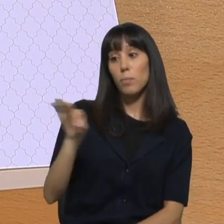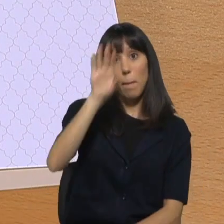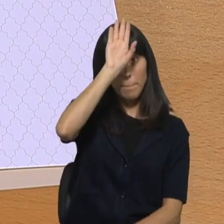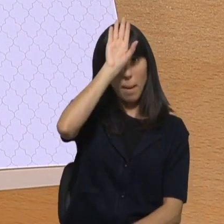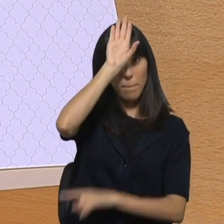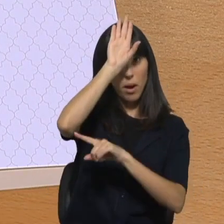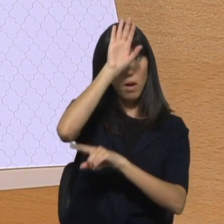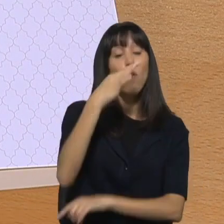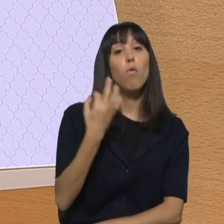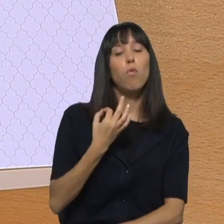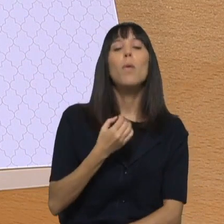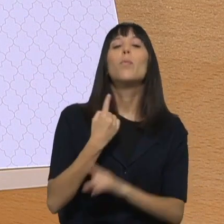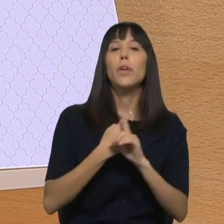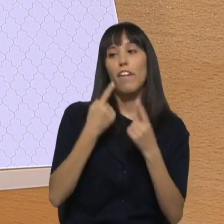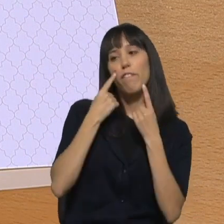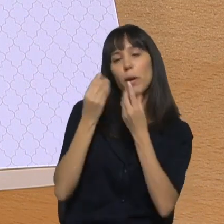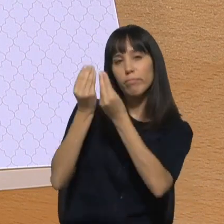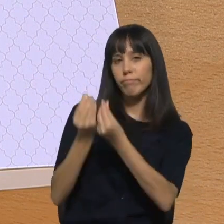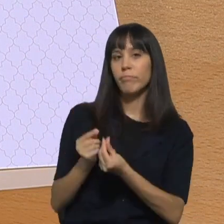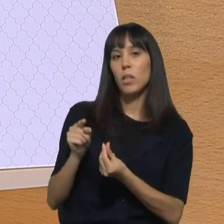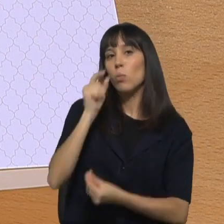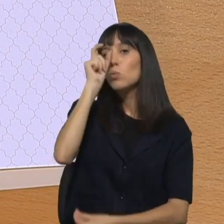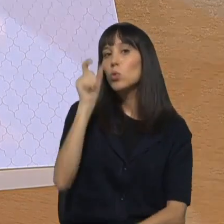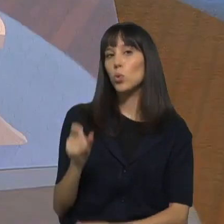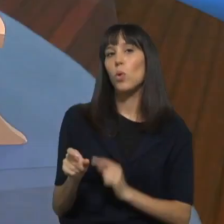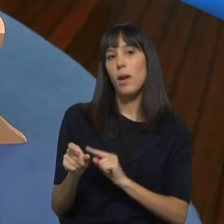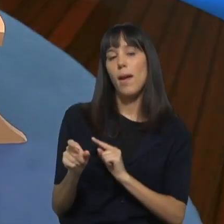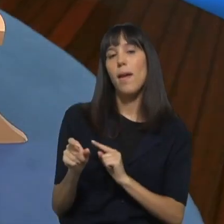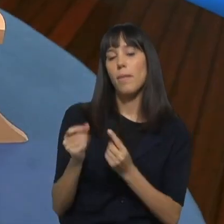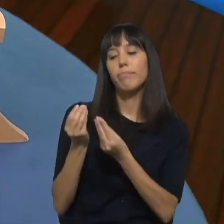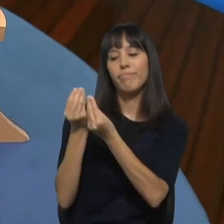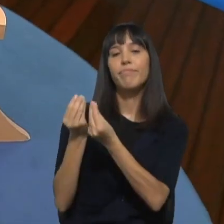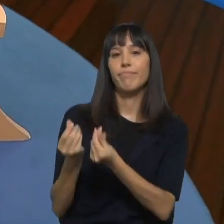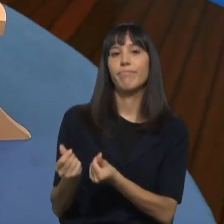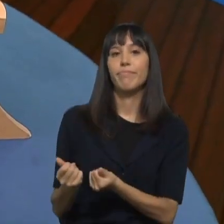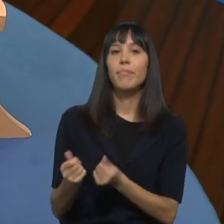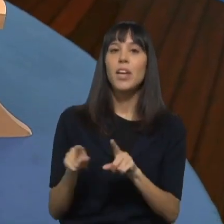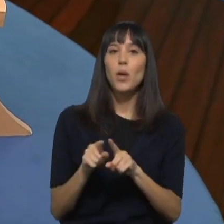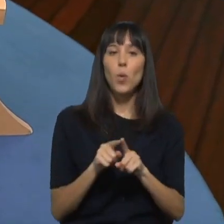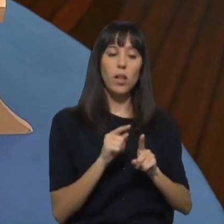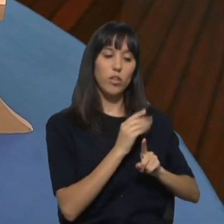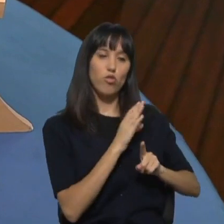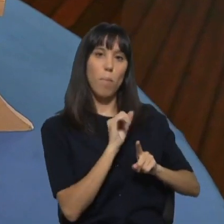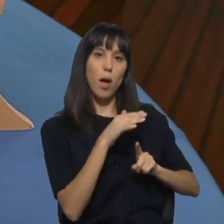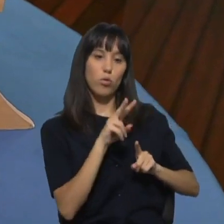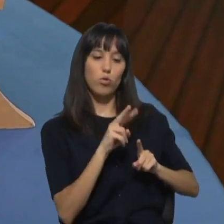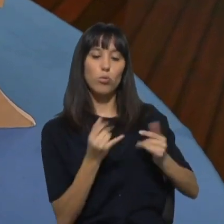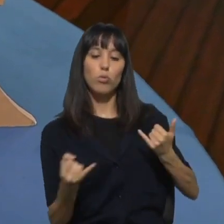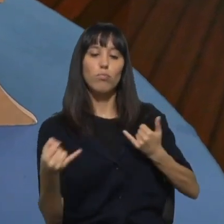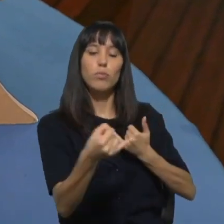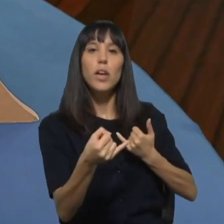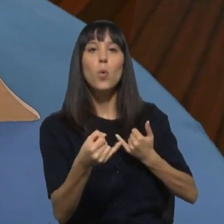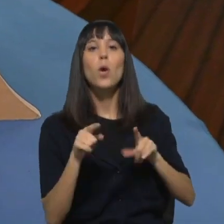uma percepção clara de que é uma pessoa que pode continuar João Paulo II sem ter que fingir que